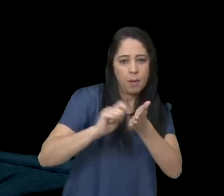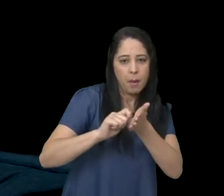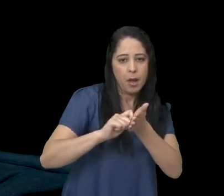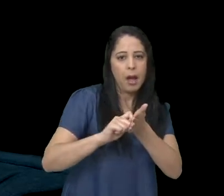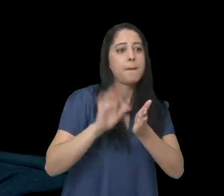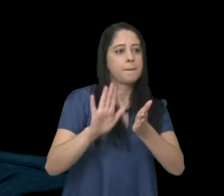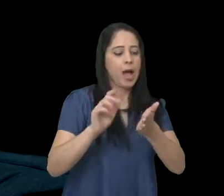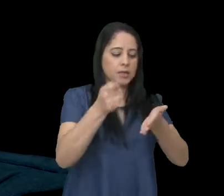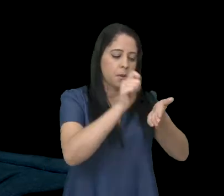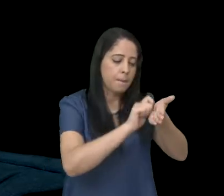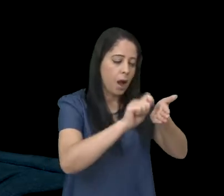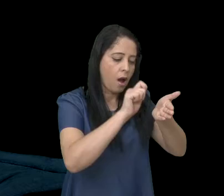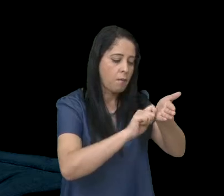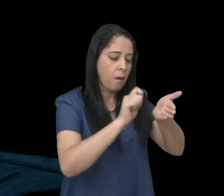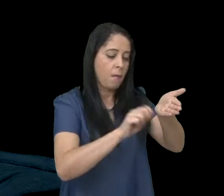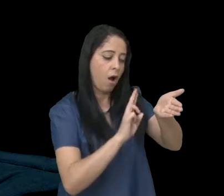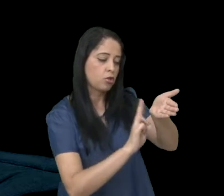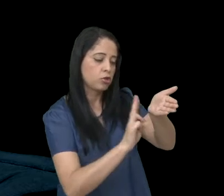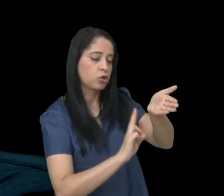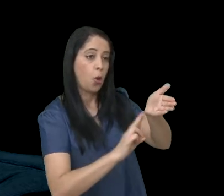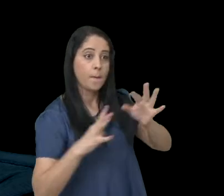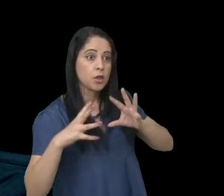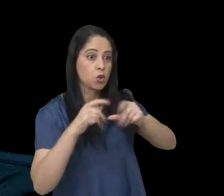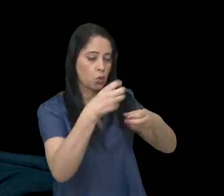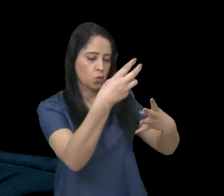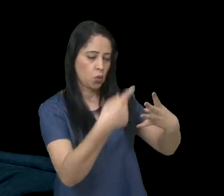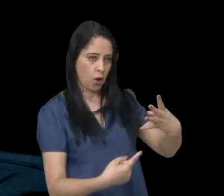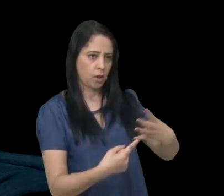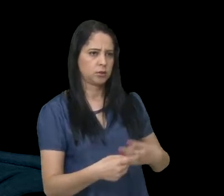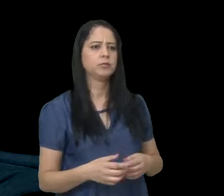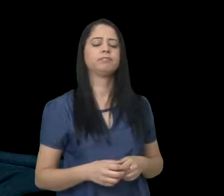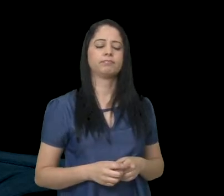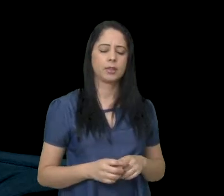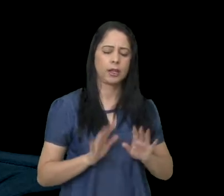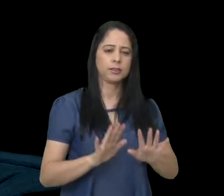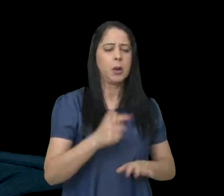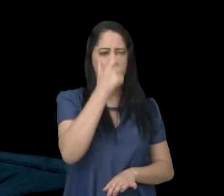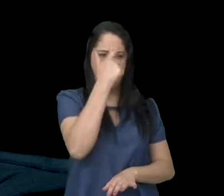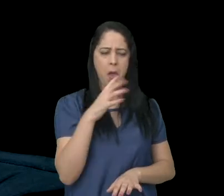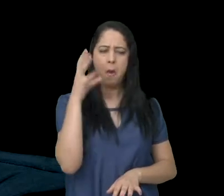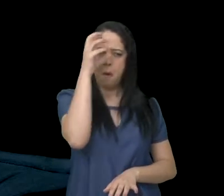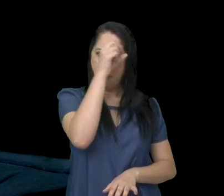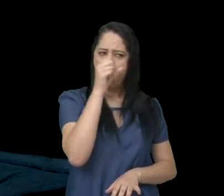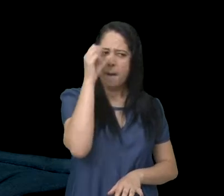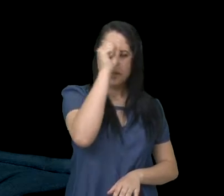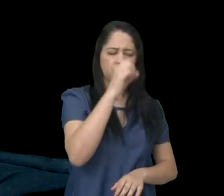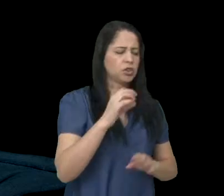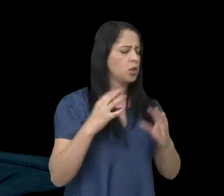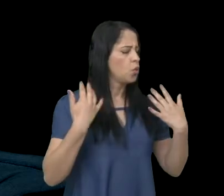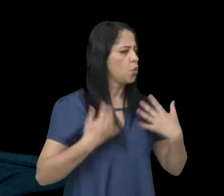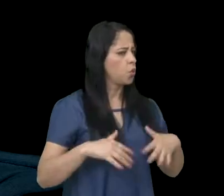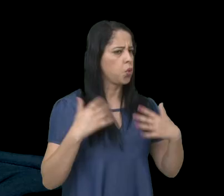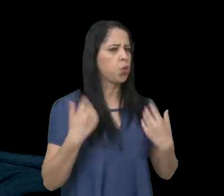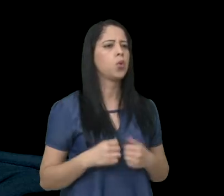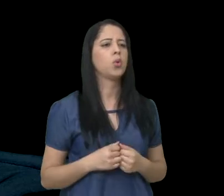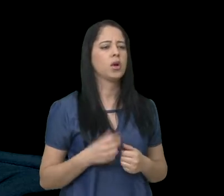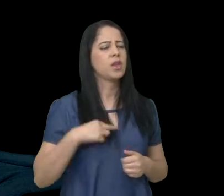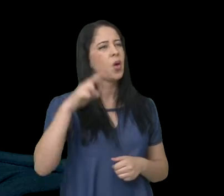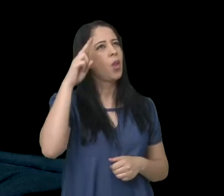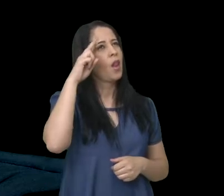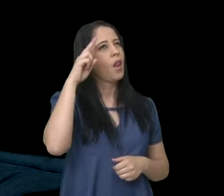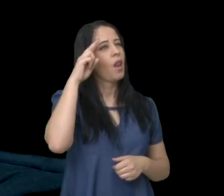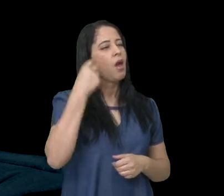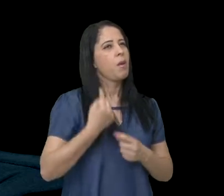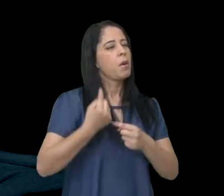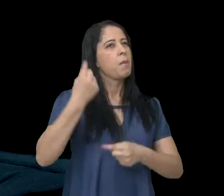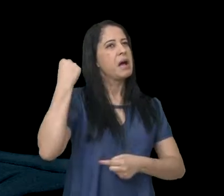foi um processo muito interessante, aprendi muito com esse pessoal e tenho grandes lembranças de